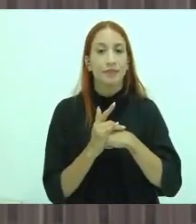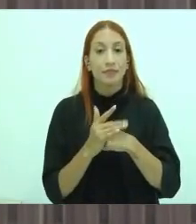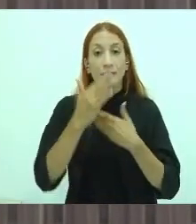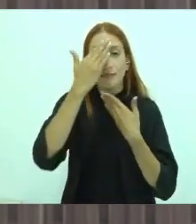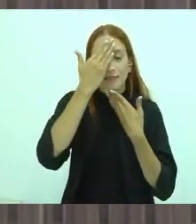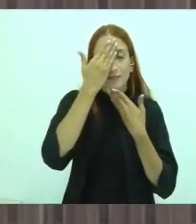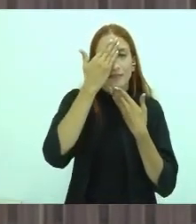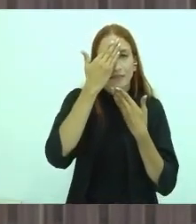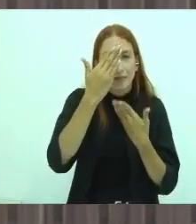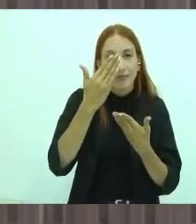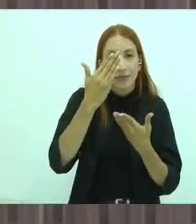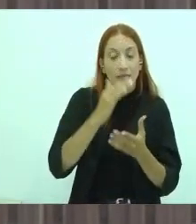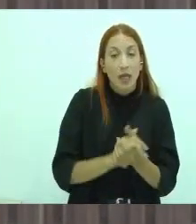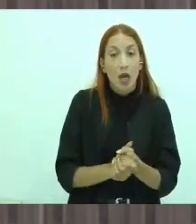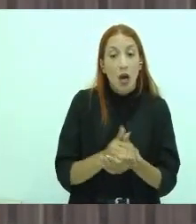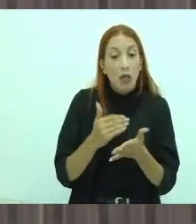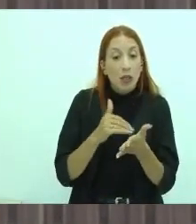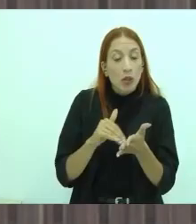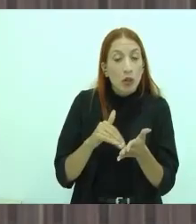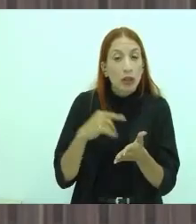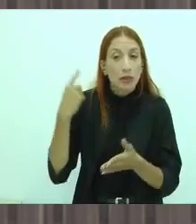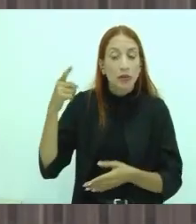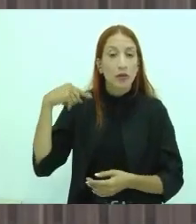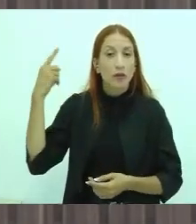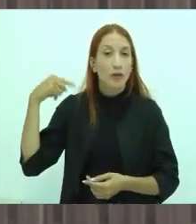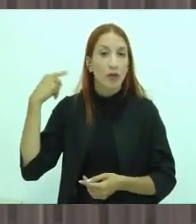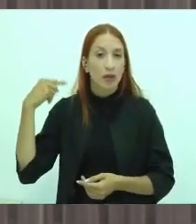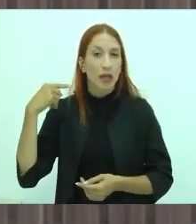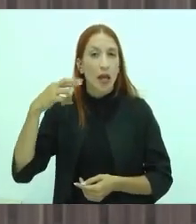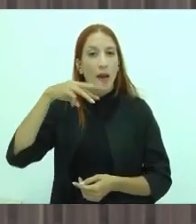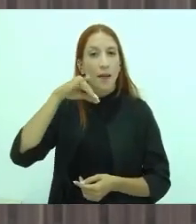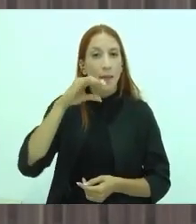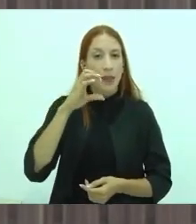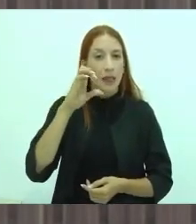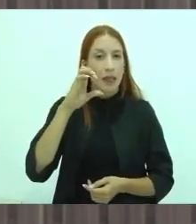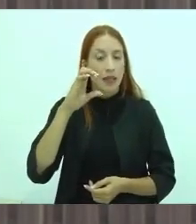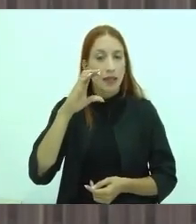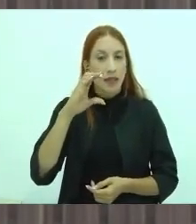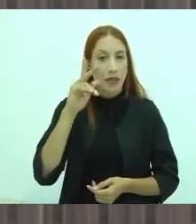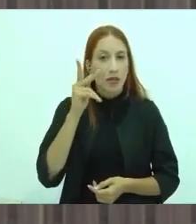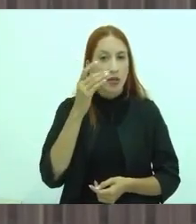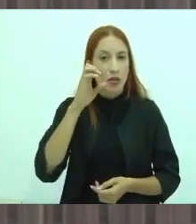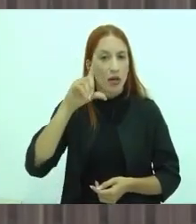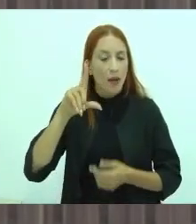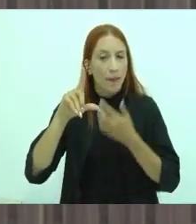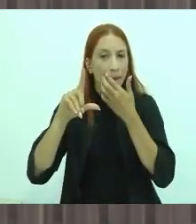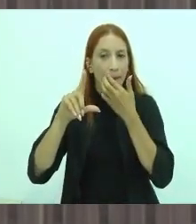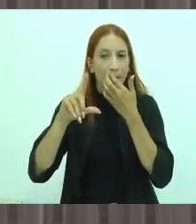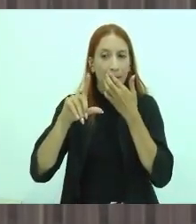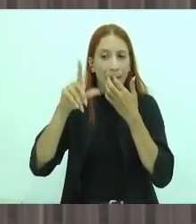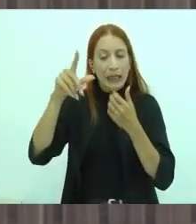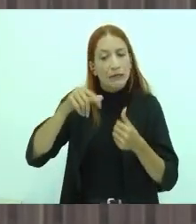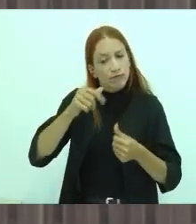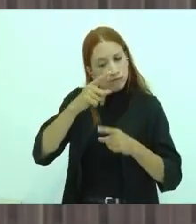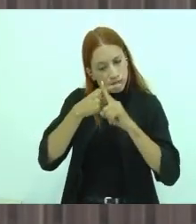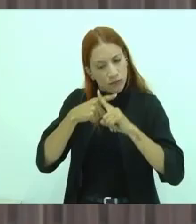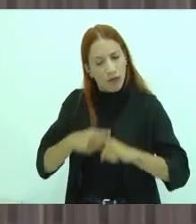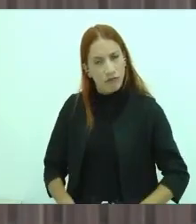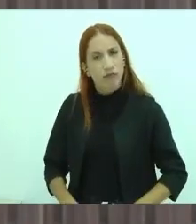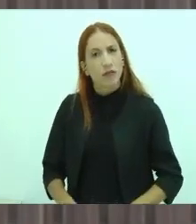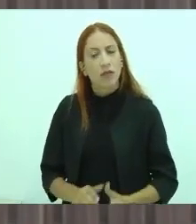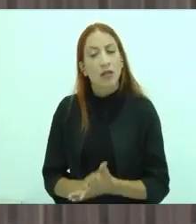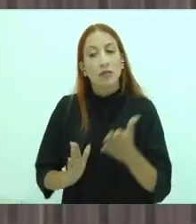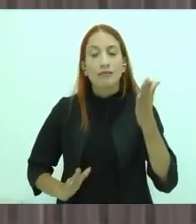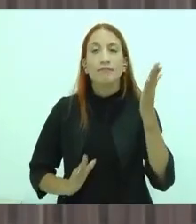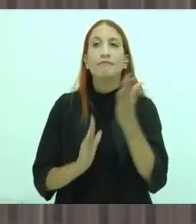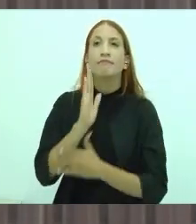agradecer também o nosso escritório de advogado ali Carmino do Michel Reis em Salvador que defendeu ali nossos direitos e